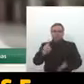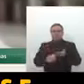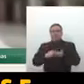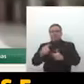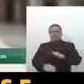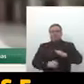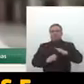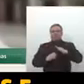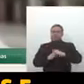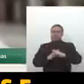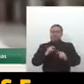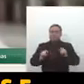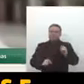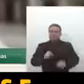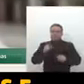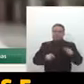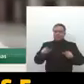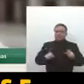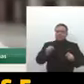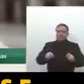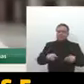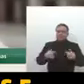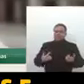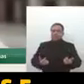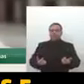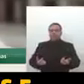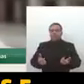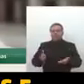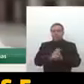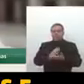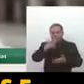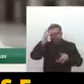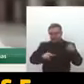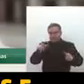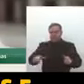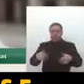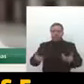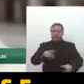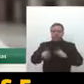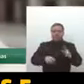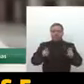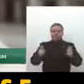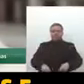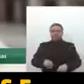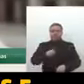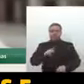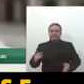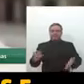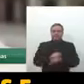empresários, os próprios garimpeiros e uma parcela da população, uma expectativa de algo que não vai